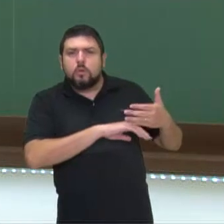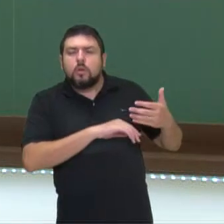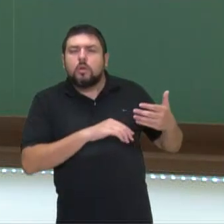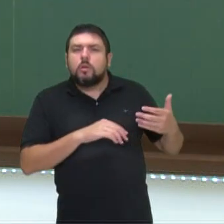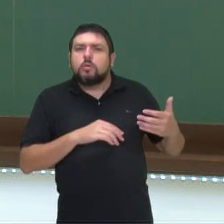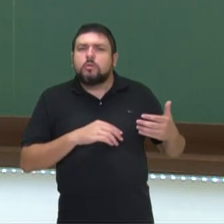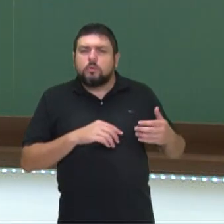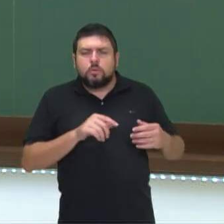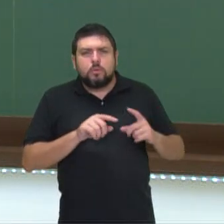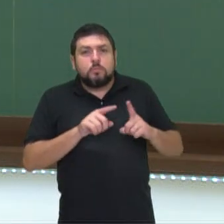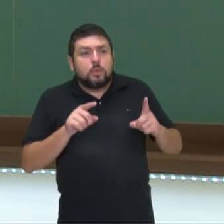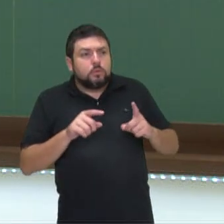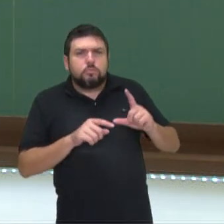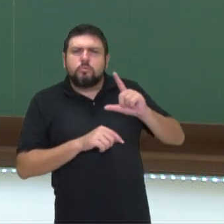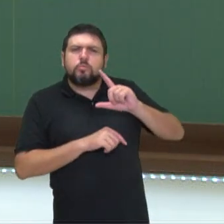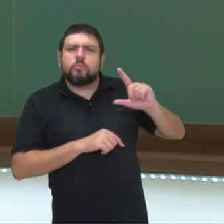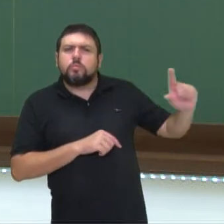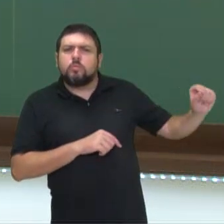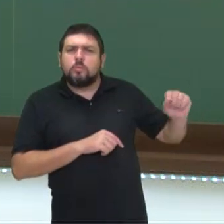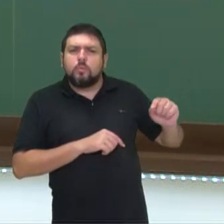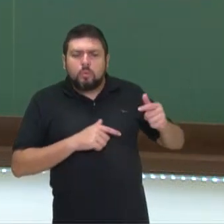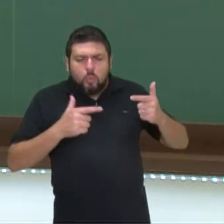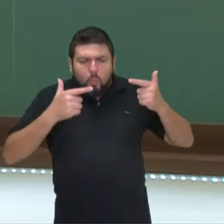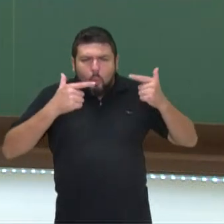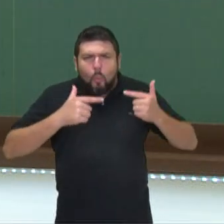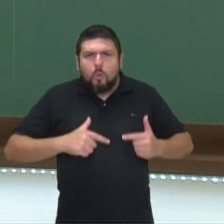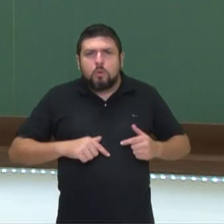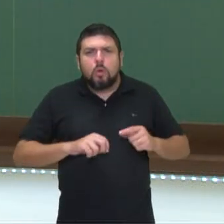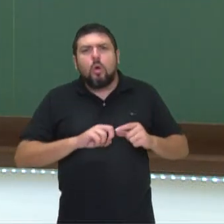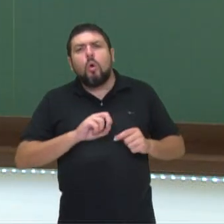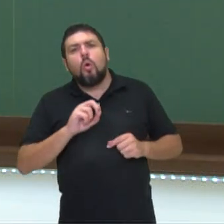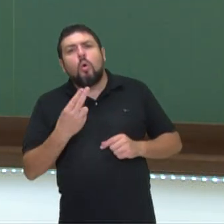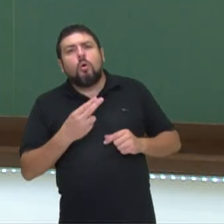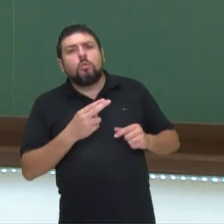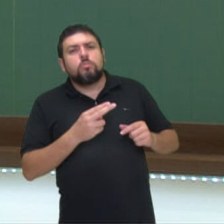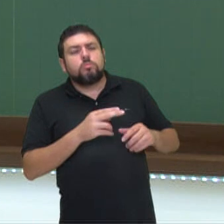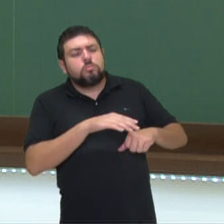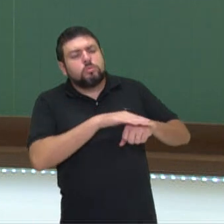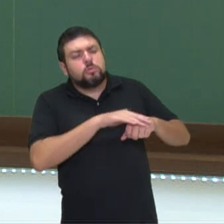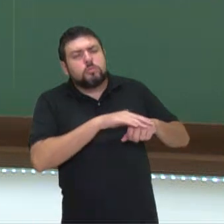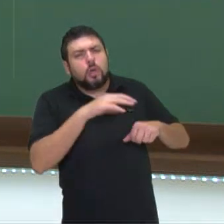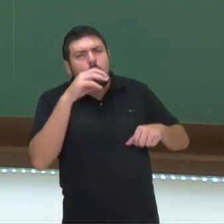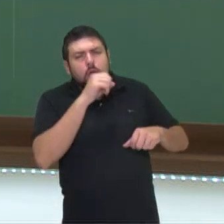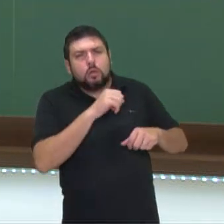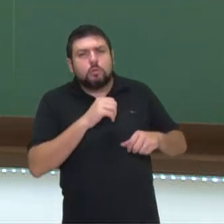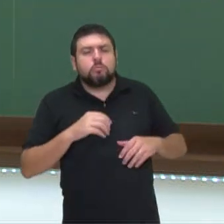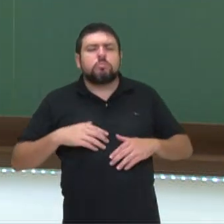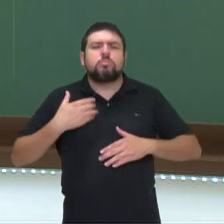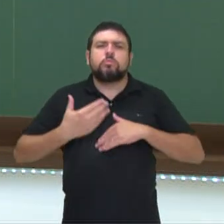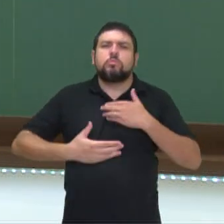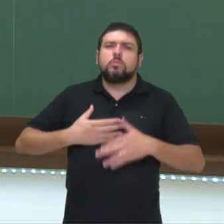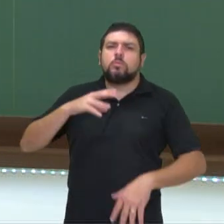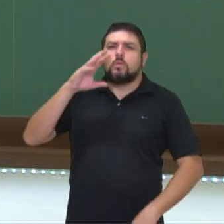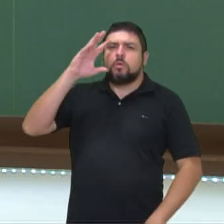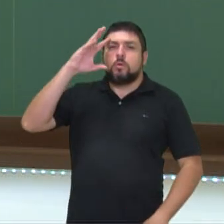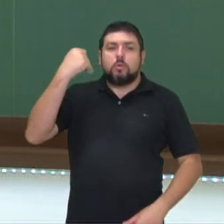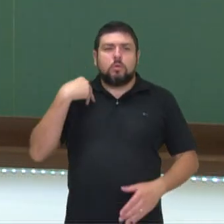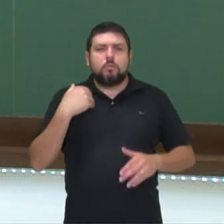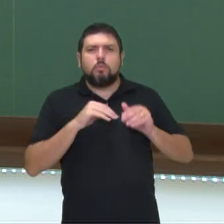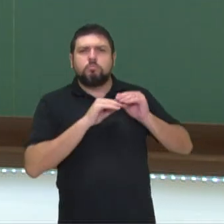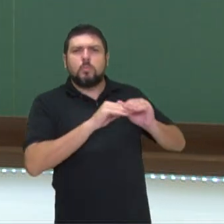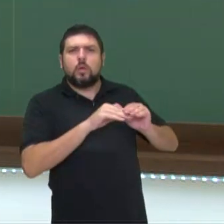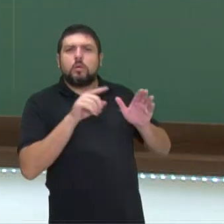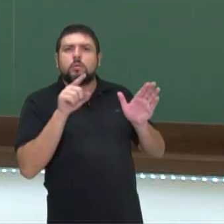e nunca saía com nada ou a conversa era muito rápida. E até que um dia ela resolveu perguntar para as meninas o que estava acontecendo.